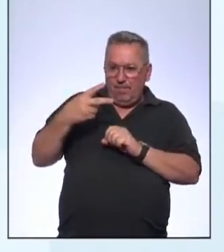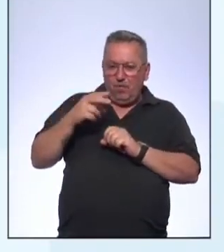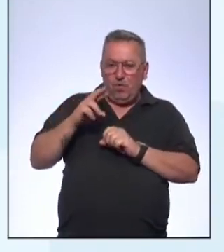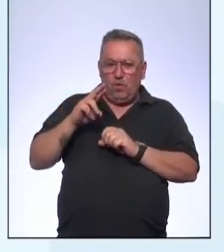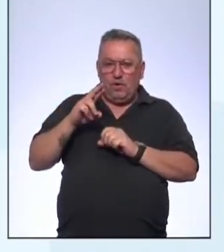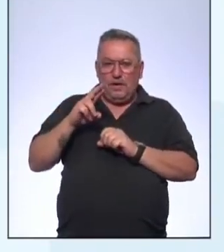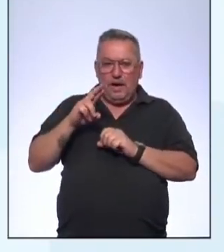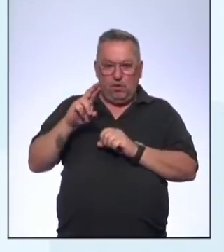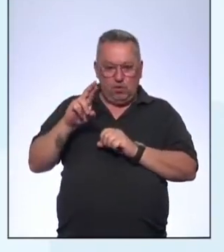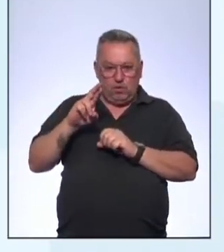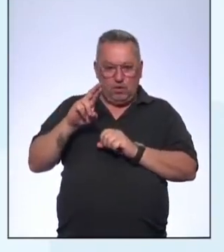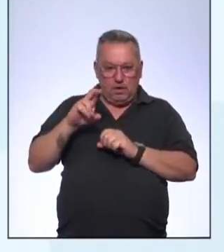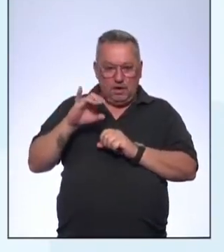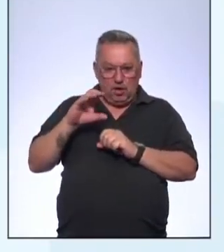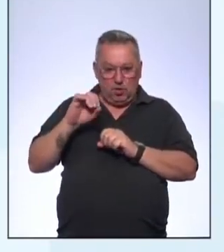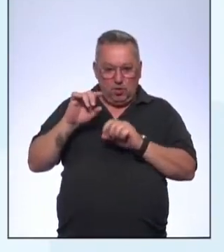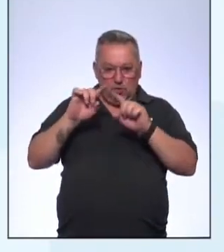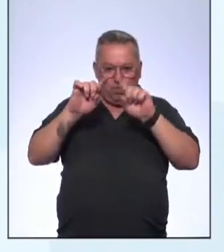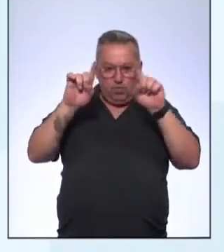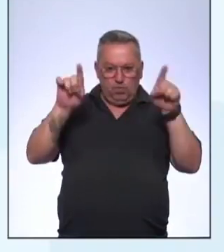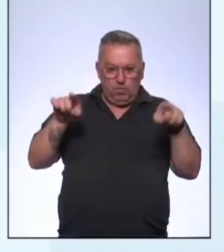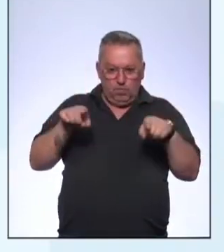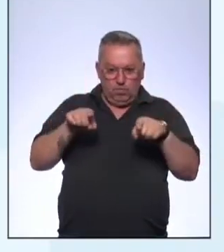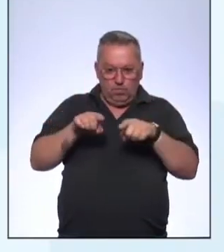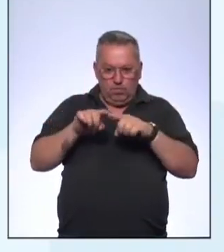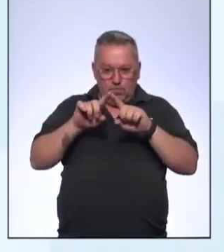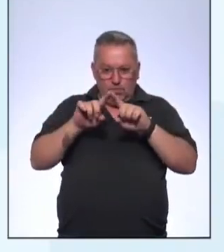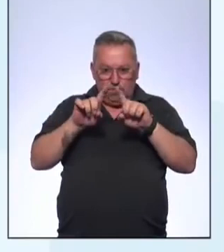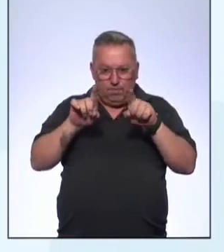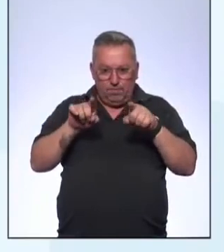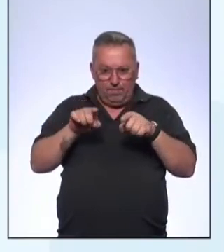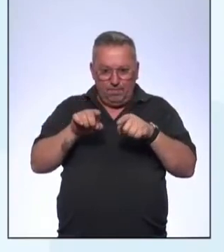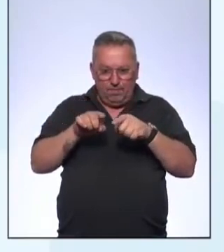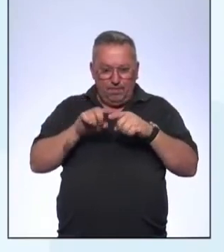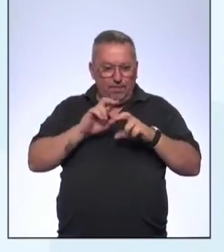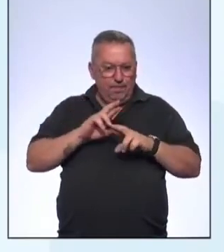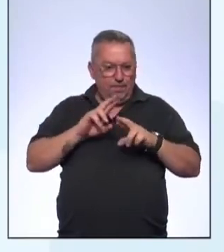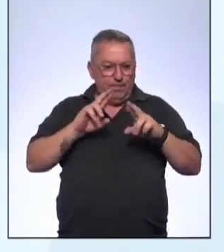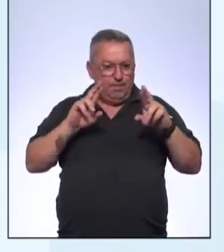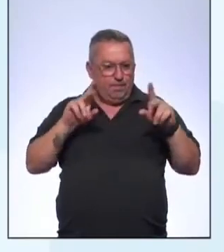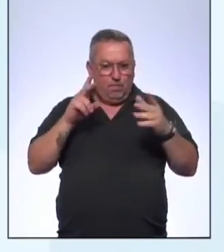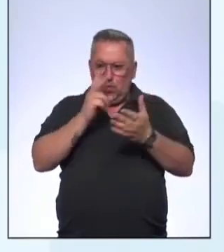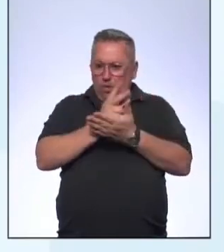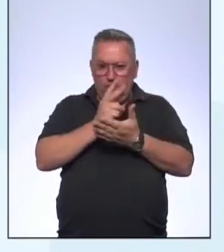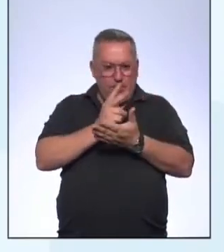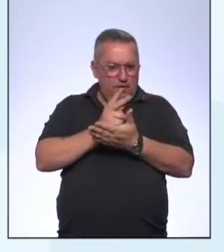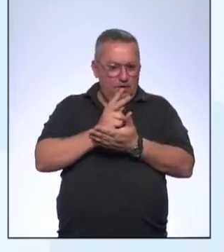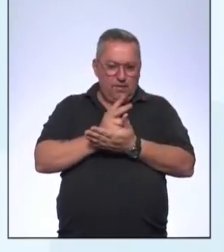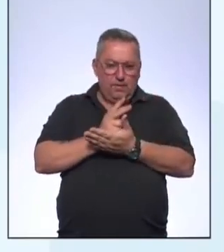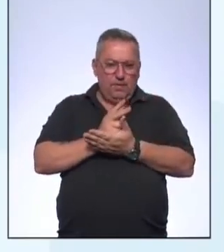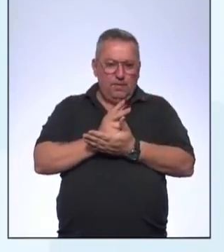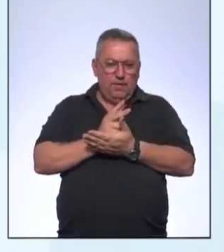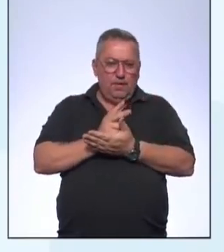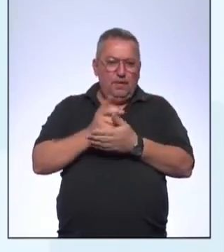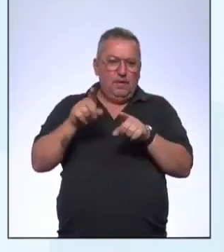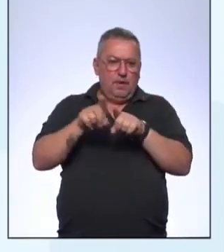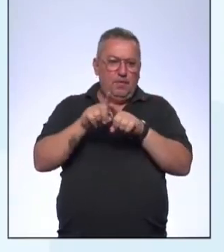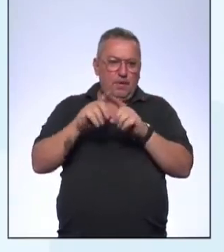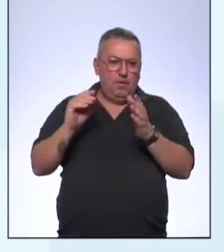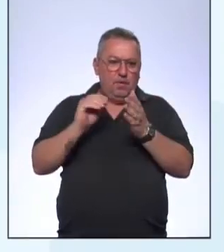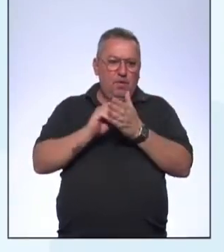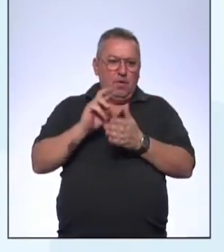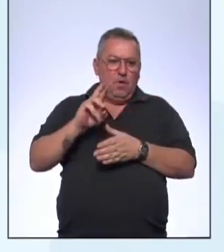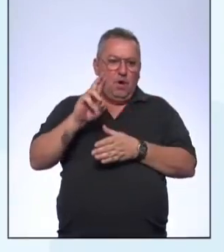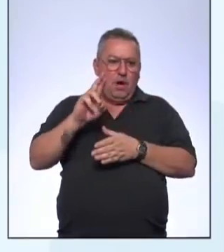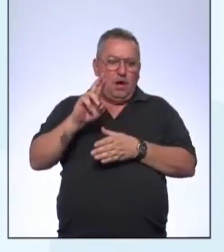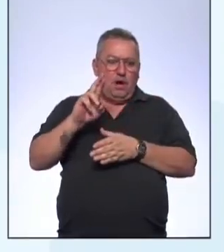raios. Então, seja duas circunferências de raios distintos, ou seja, não é o mesmo raio. Inclusive, eu coloquei um R